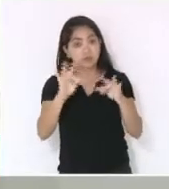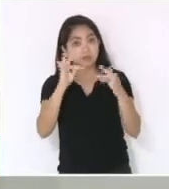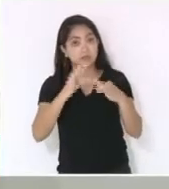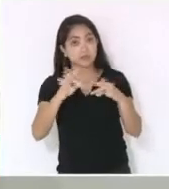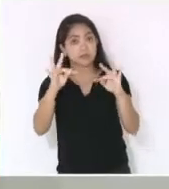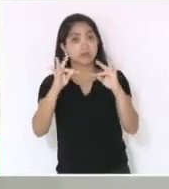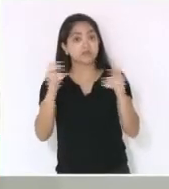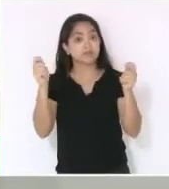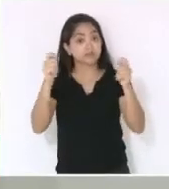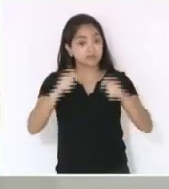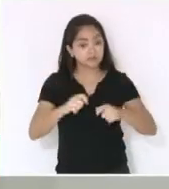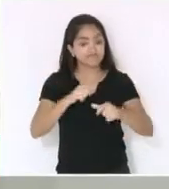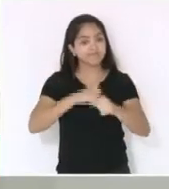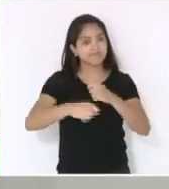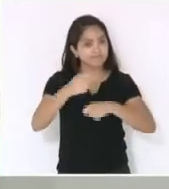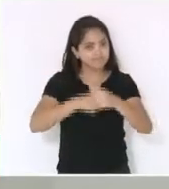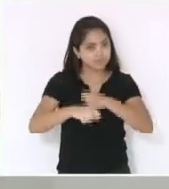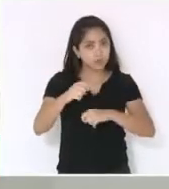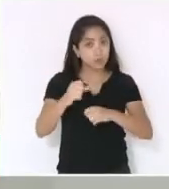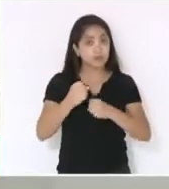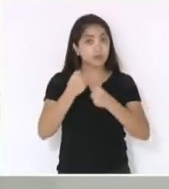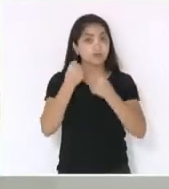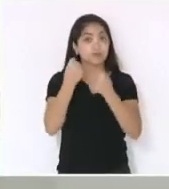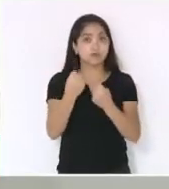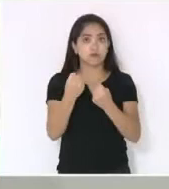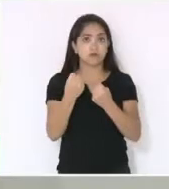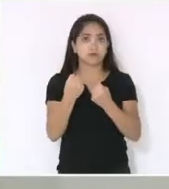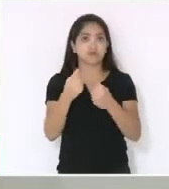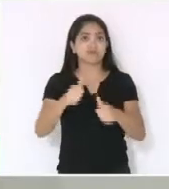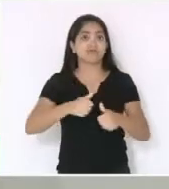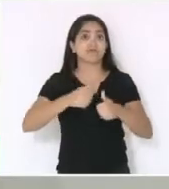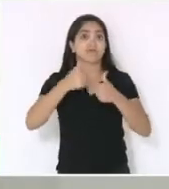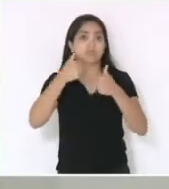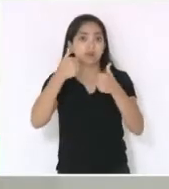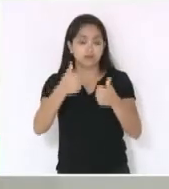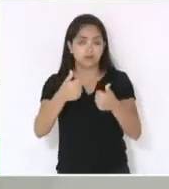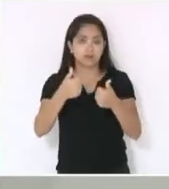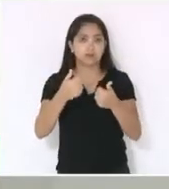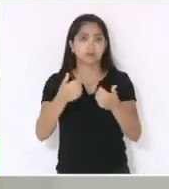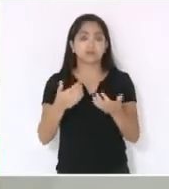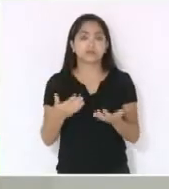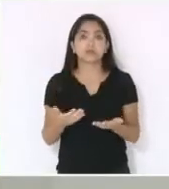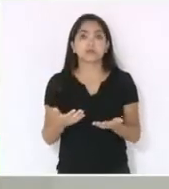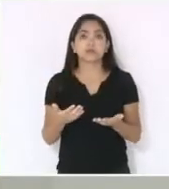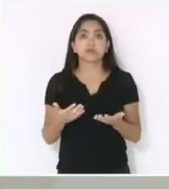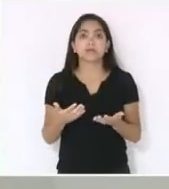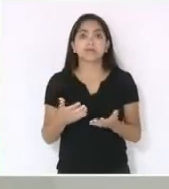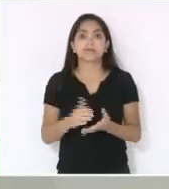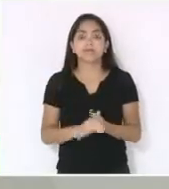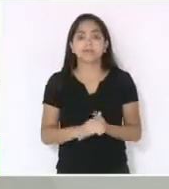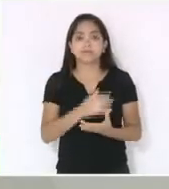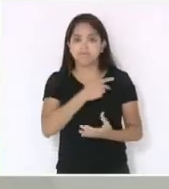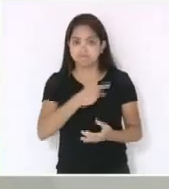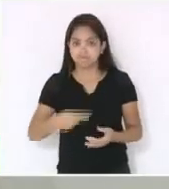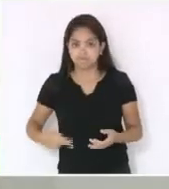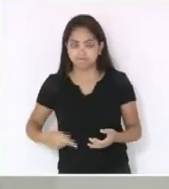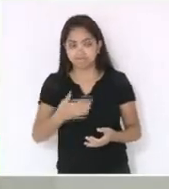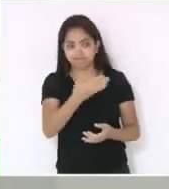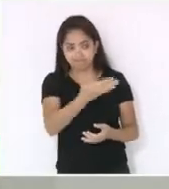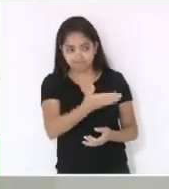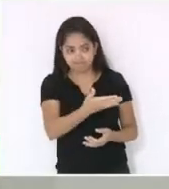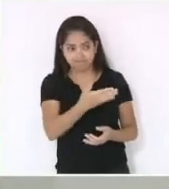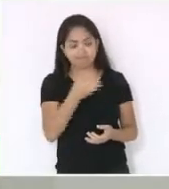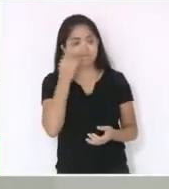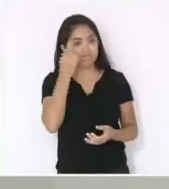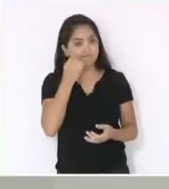nossa economia ainda mais pujante. Então, nesse sentido, não poderia nosso presidente, deputado Silvio